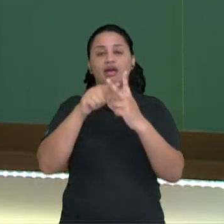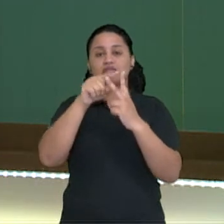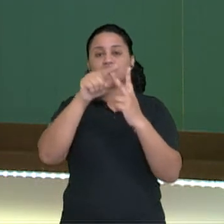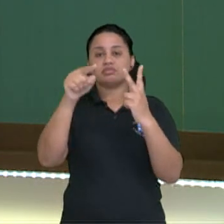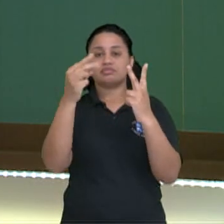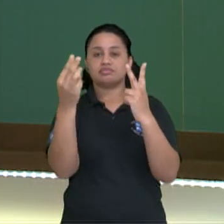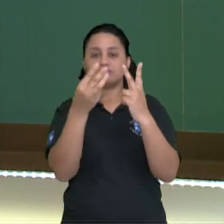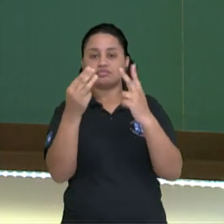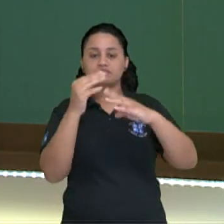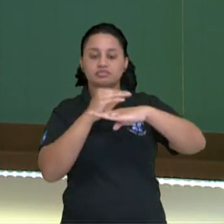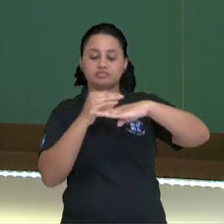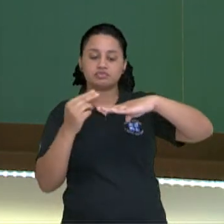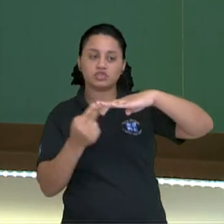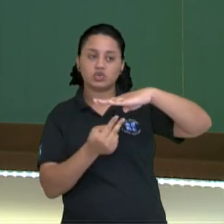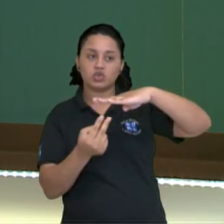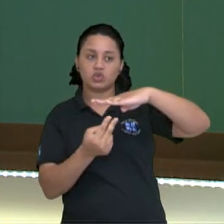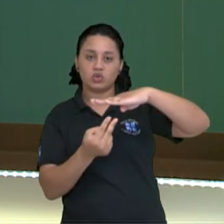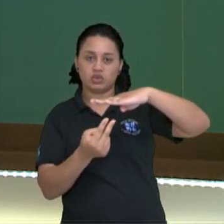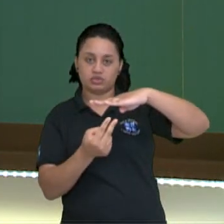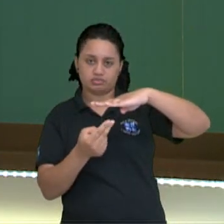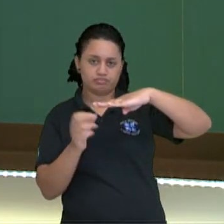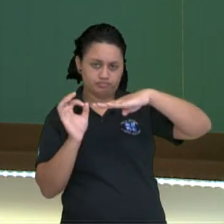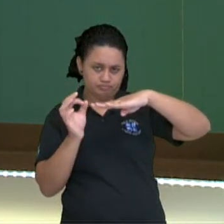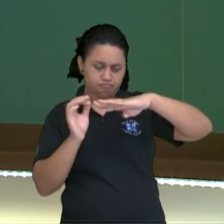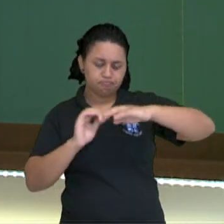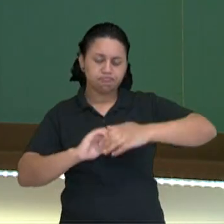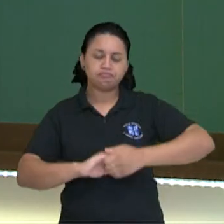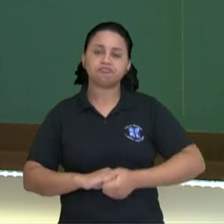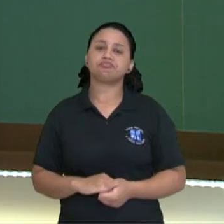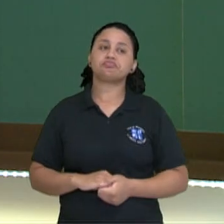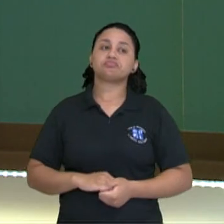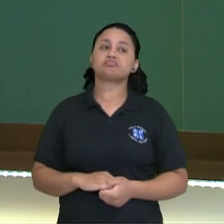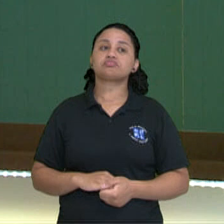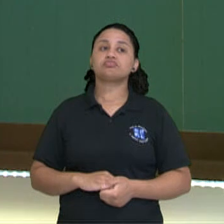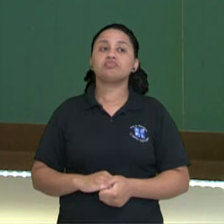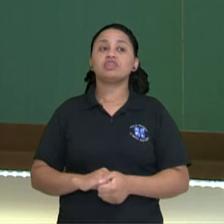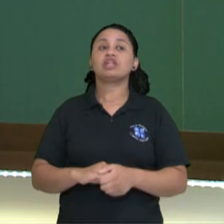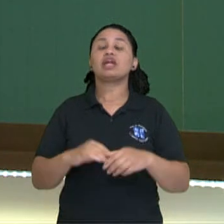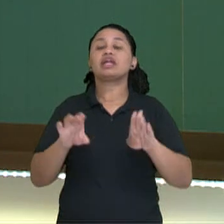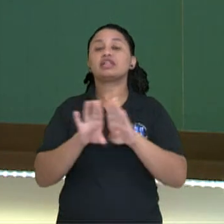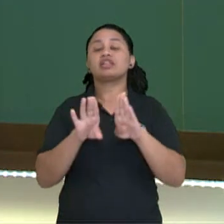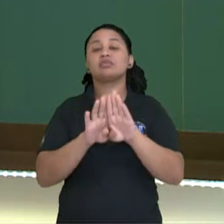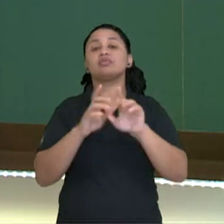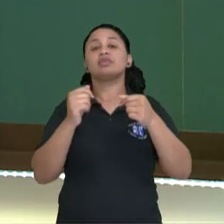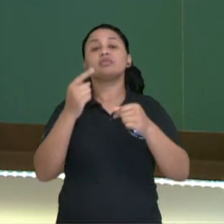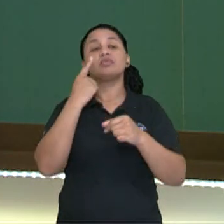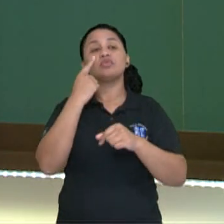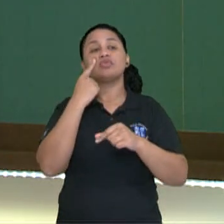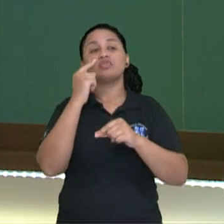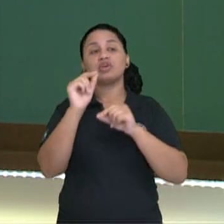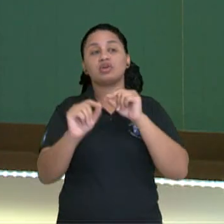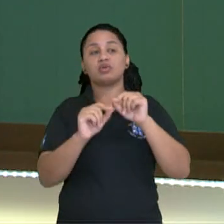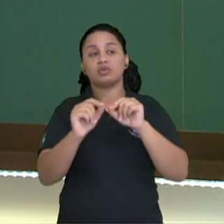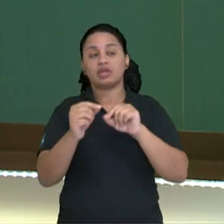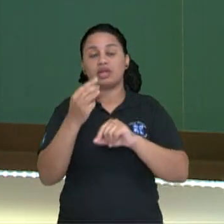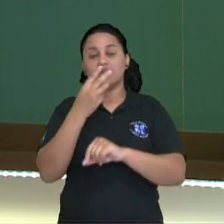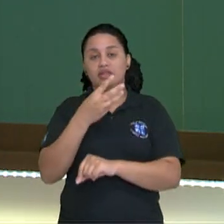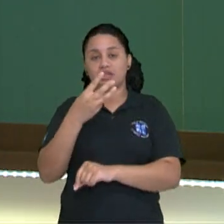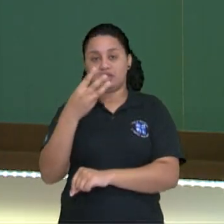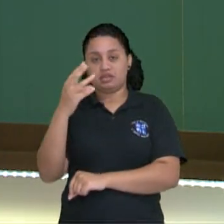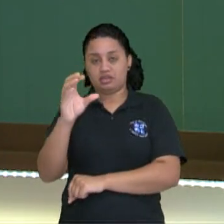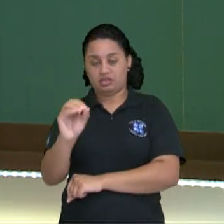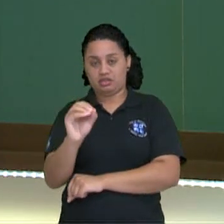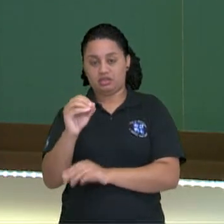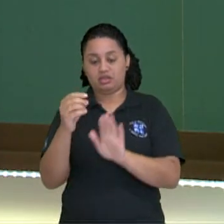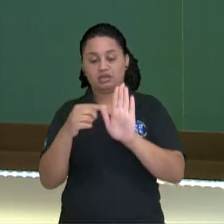3 sobre 2. Ok. E ainda, nós temos que verificar que o 330 graus